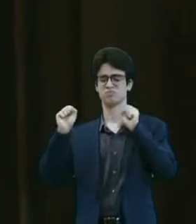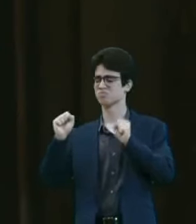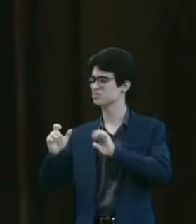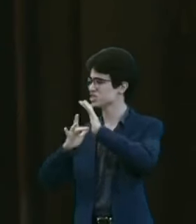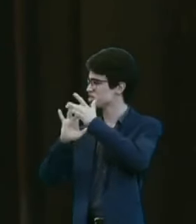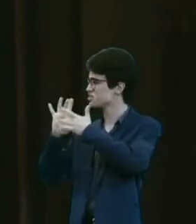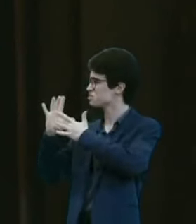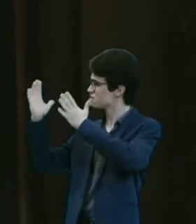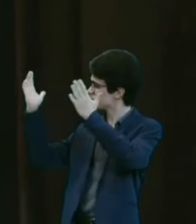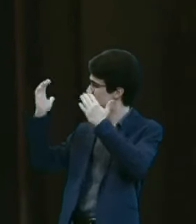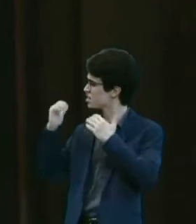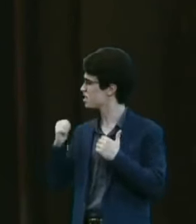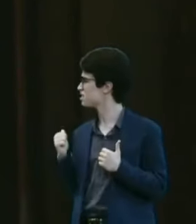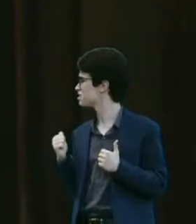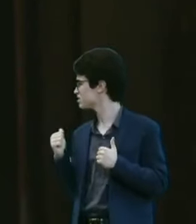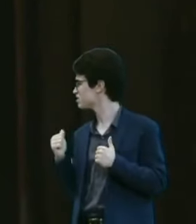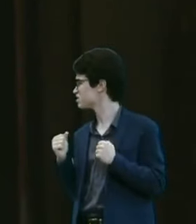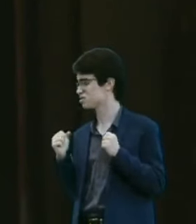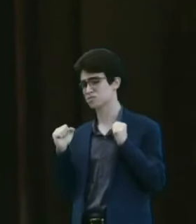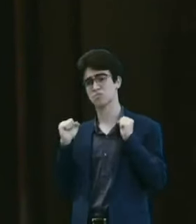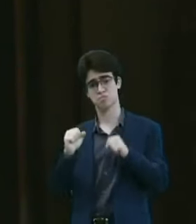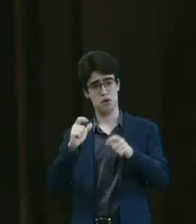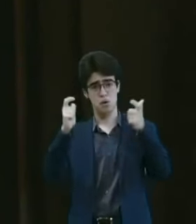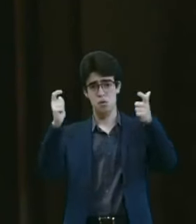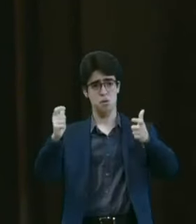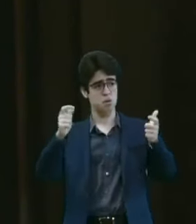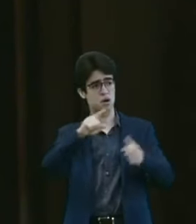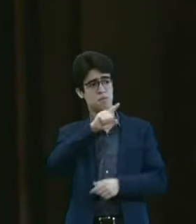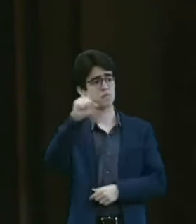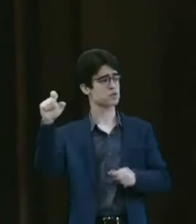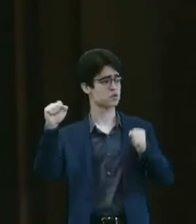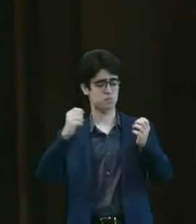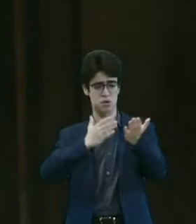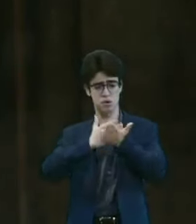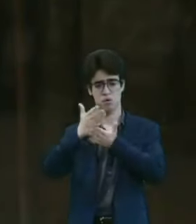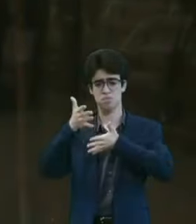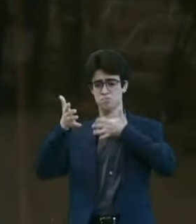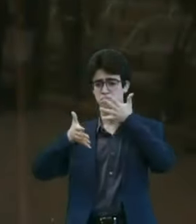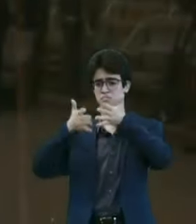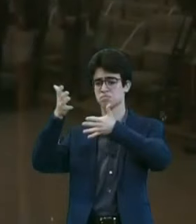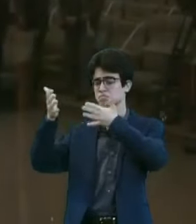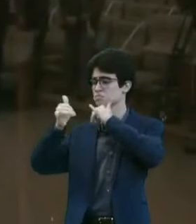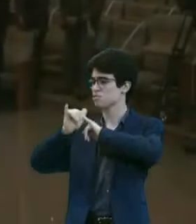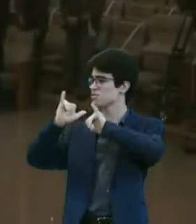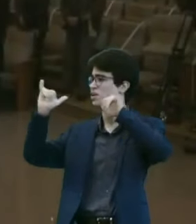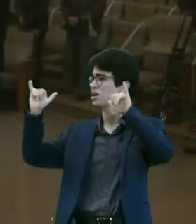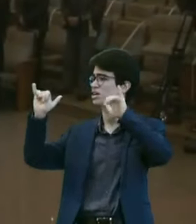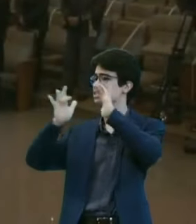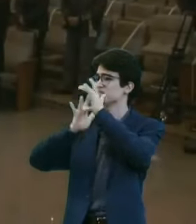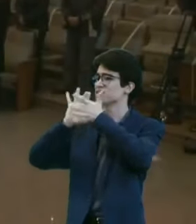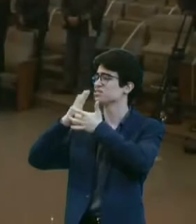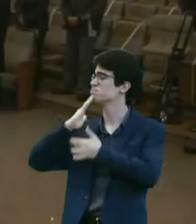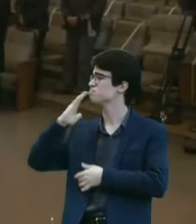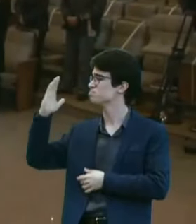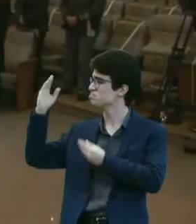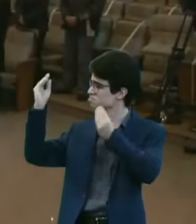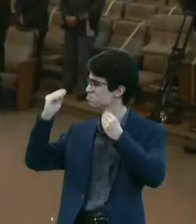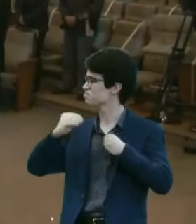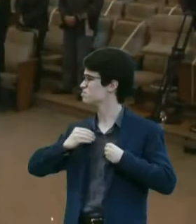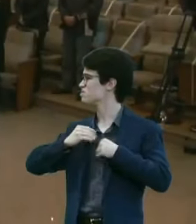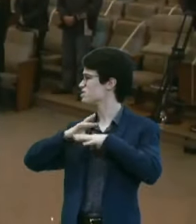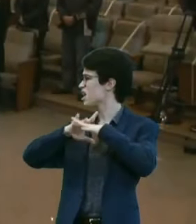Senhor. Aonde você está, comece a orar aí no teu lugar. Comece a orar no teu lugar. Comece a pedir: Senhor, me